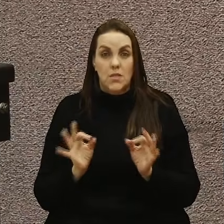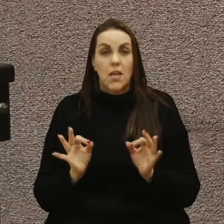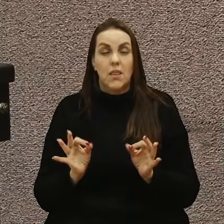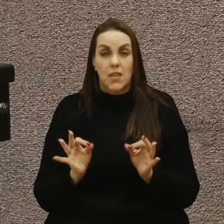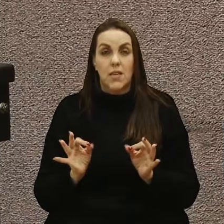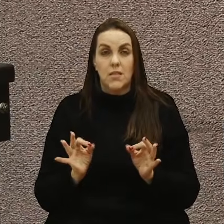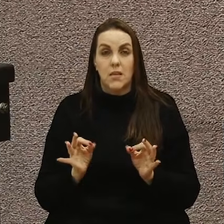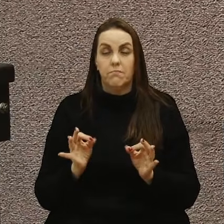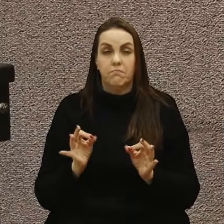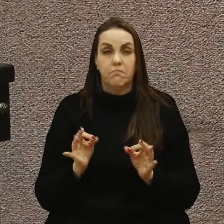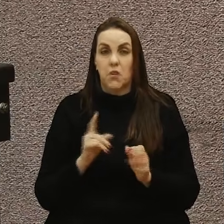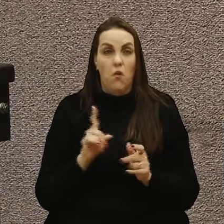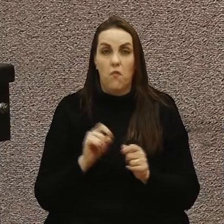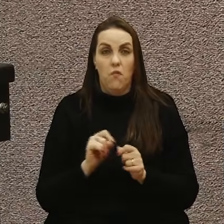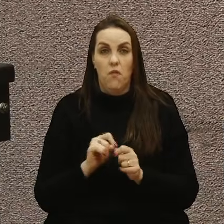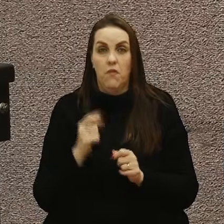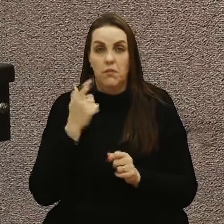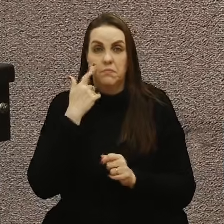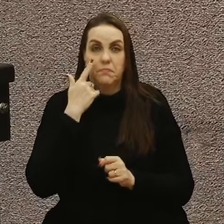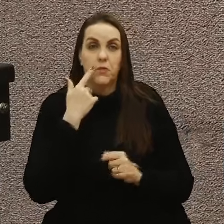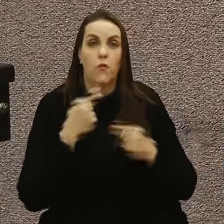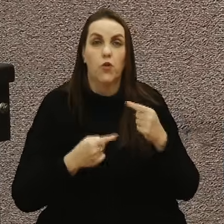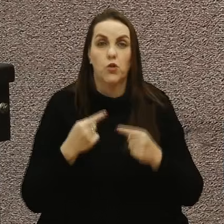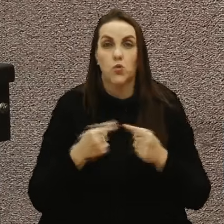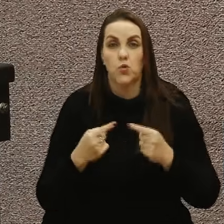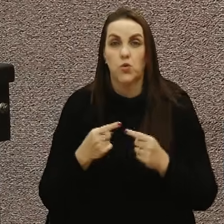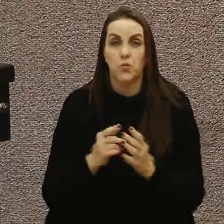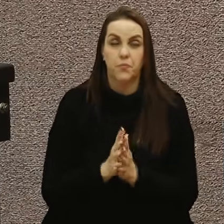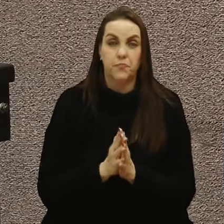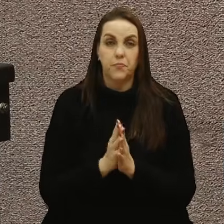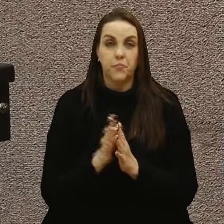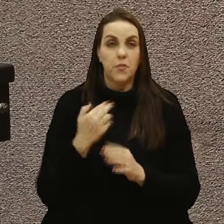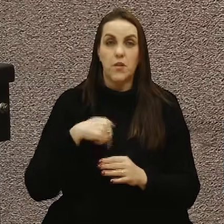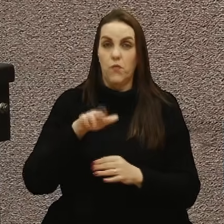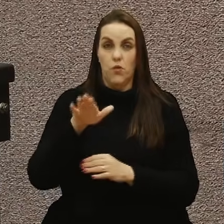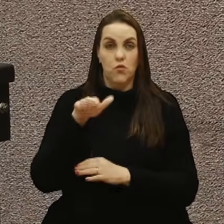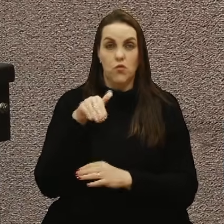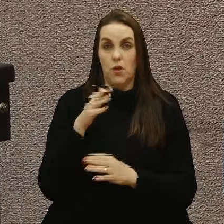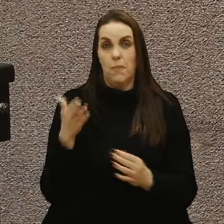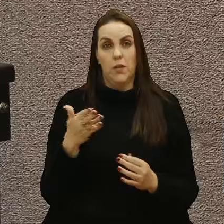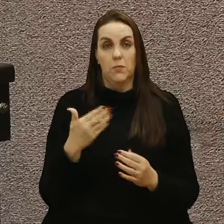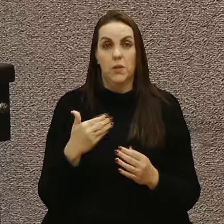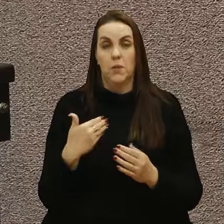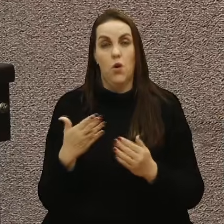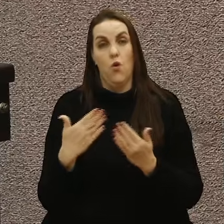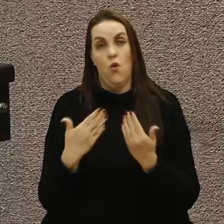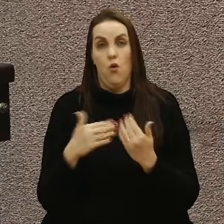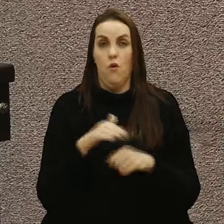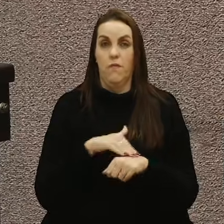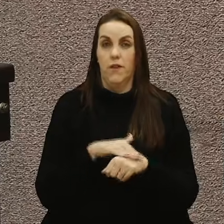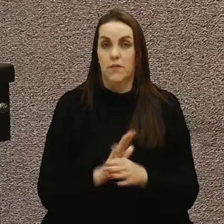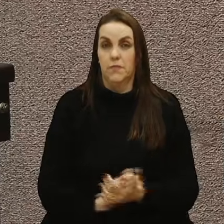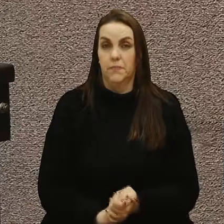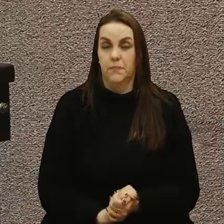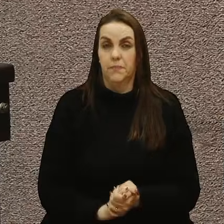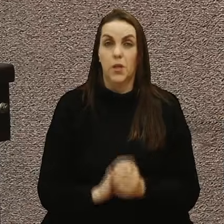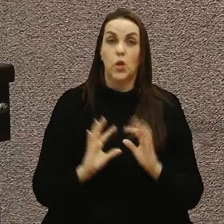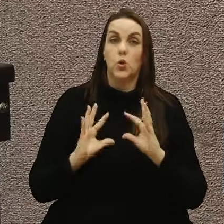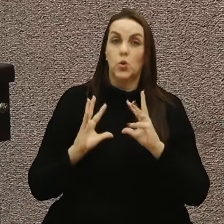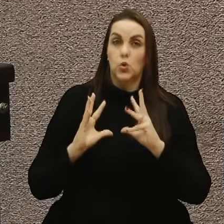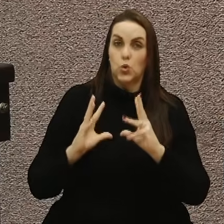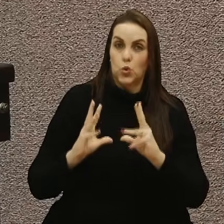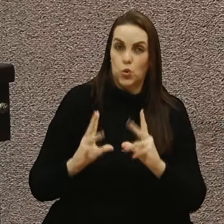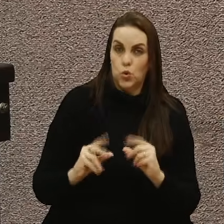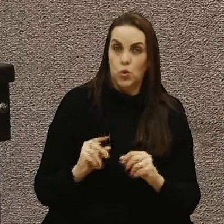foi tratado, não foi discutido, não foi chamado eles para uma conversa. Todos esses que